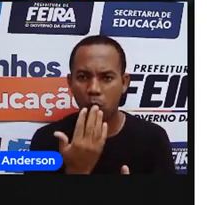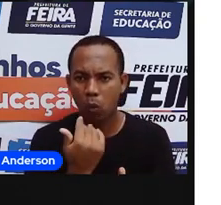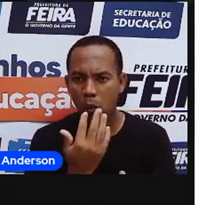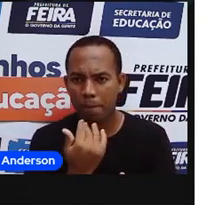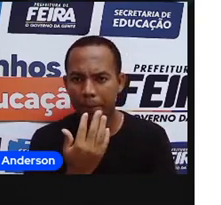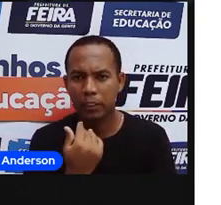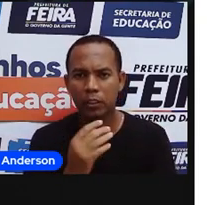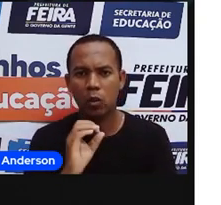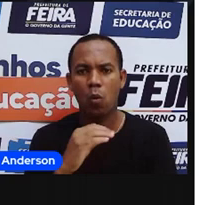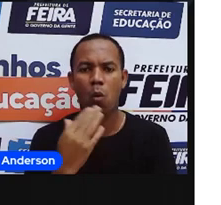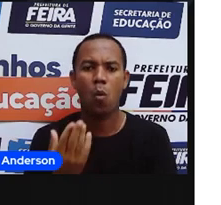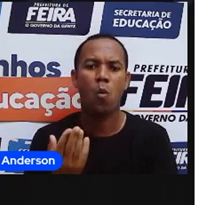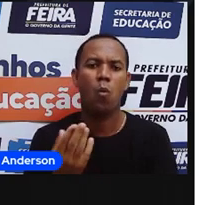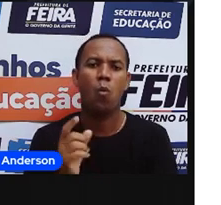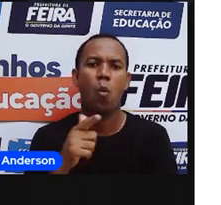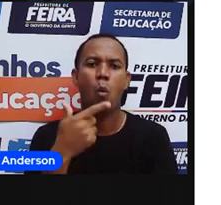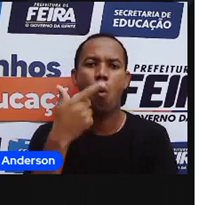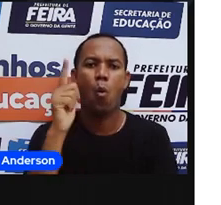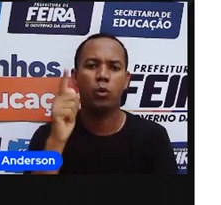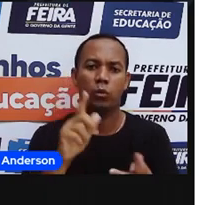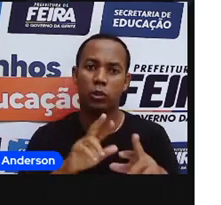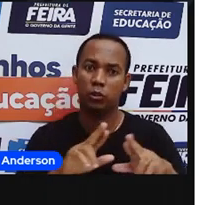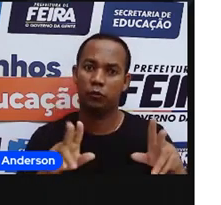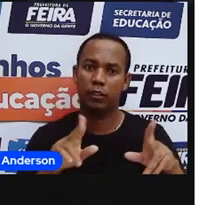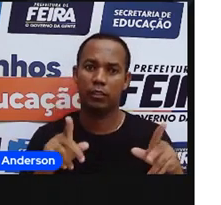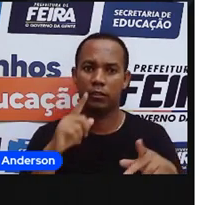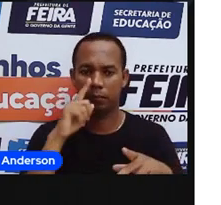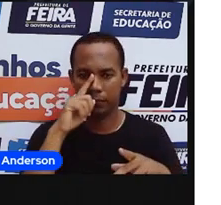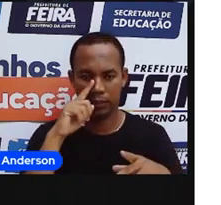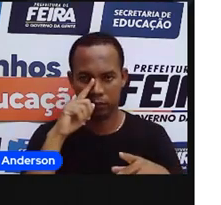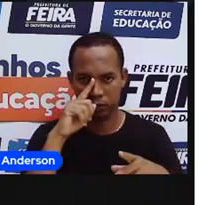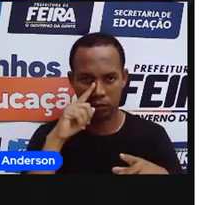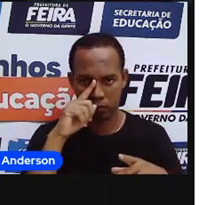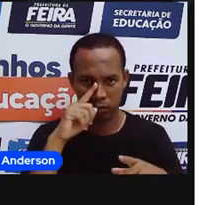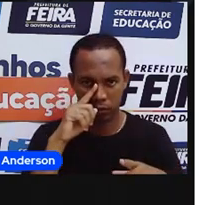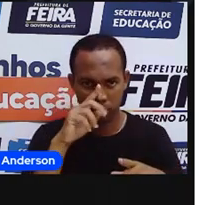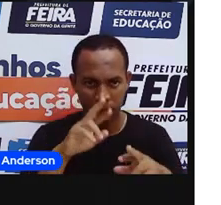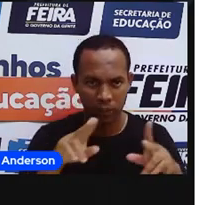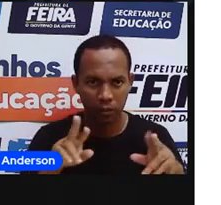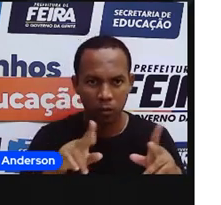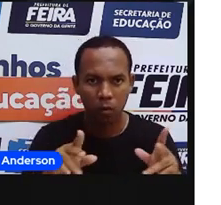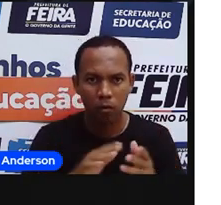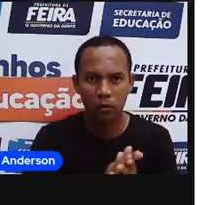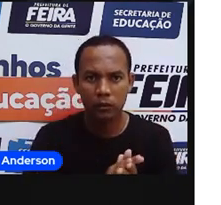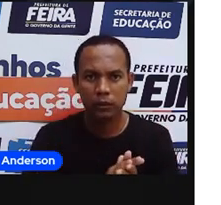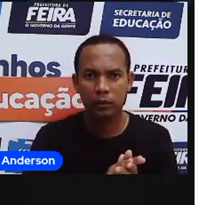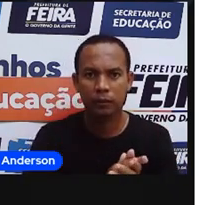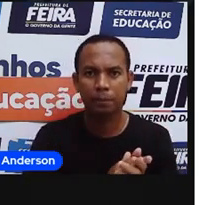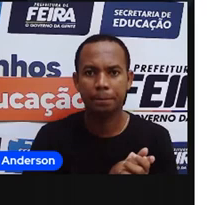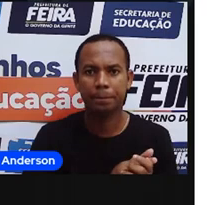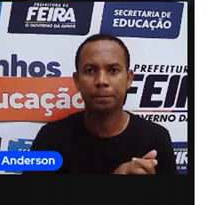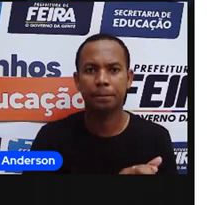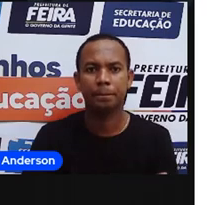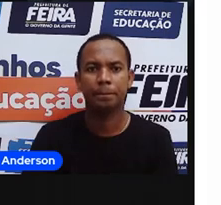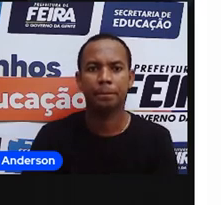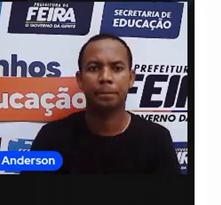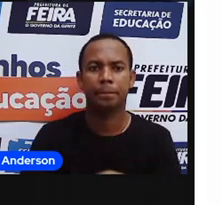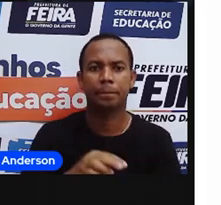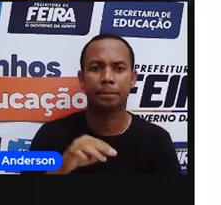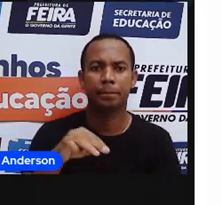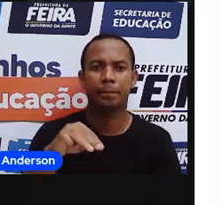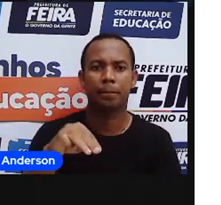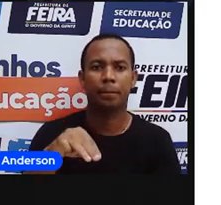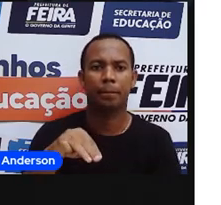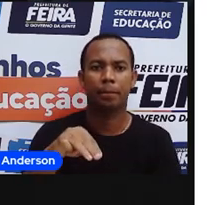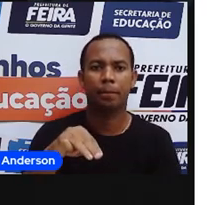a mandioca, ela é venenosa, né? E aí, as pessoas que têm conhecimento de causa e que sabem fazer